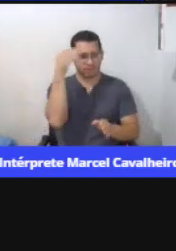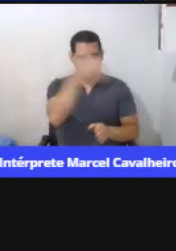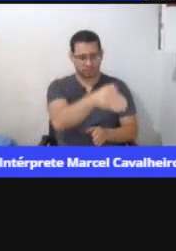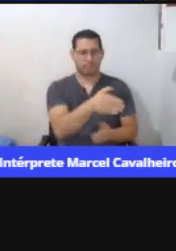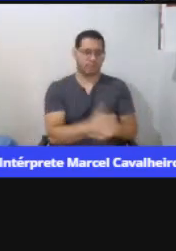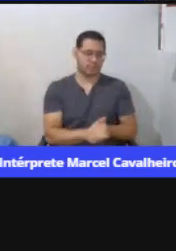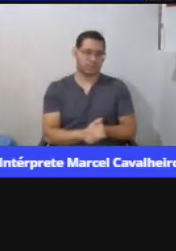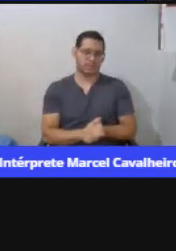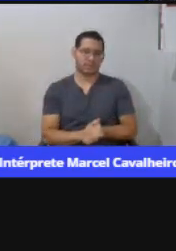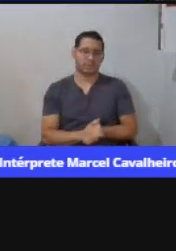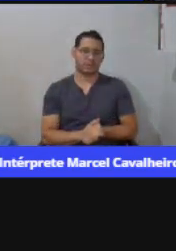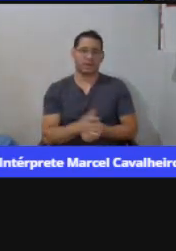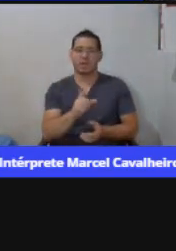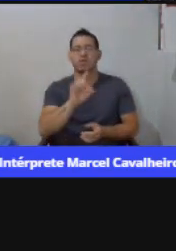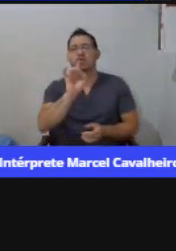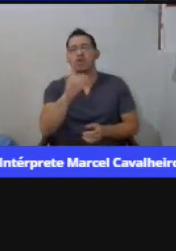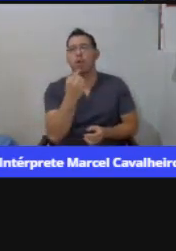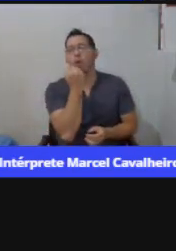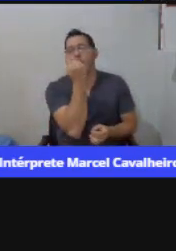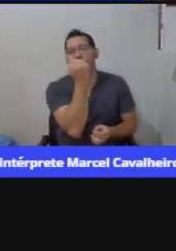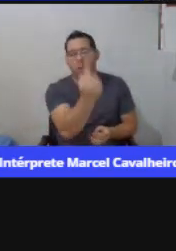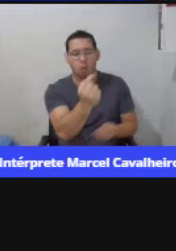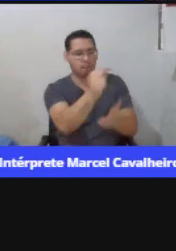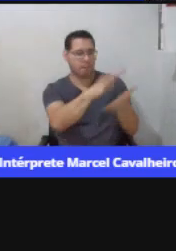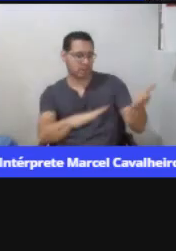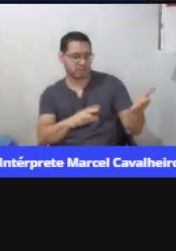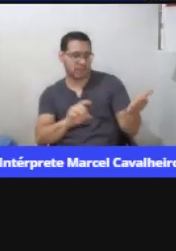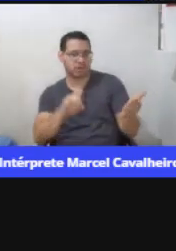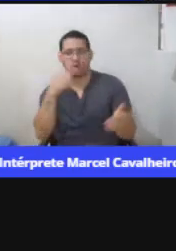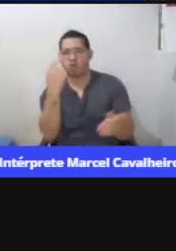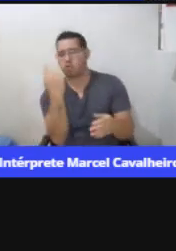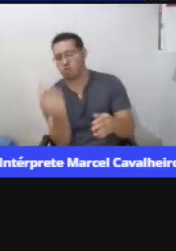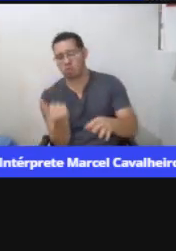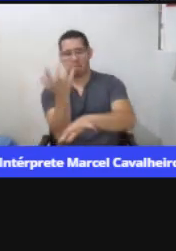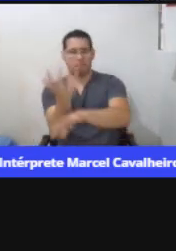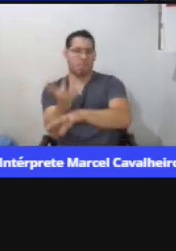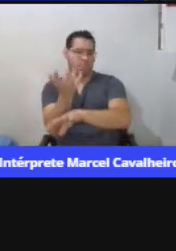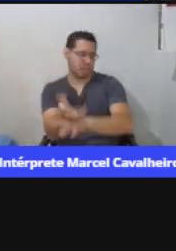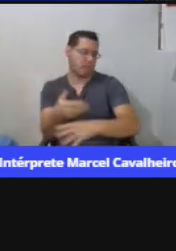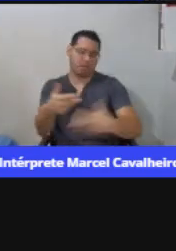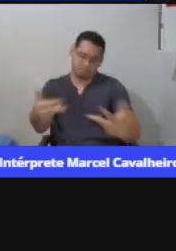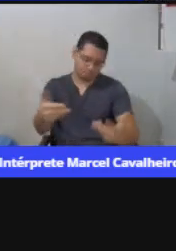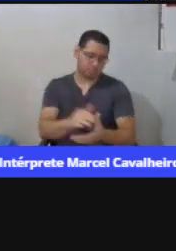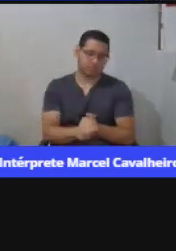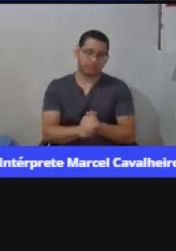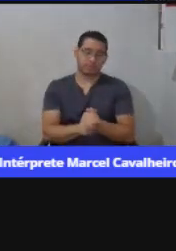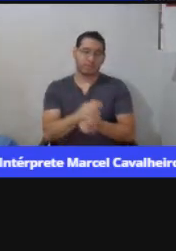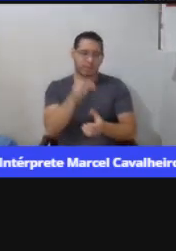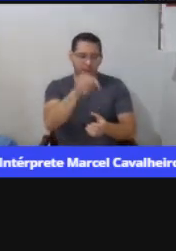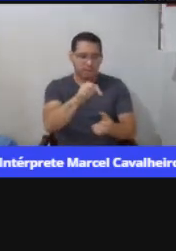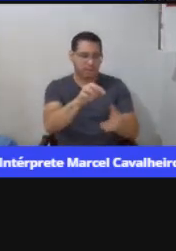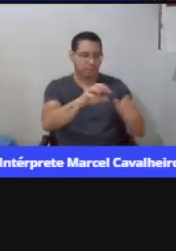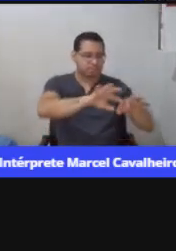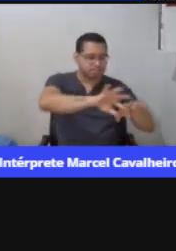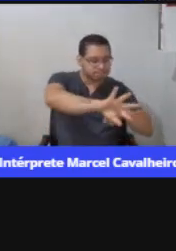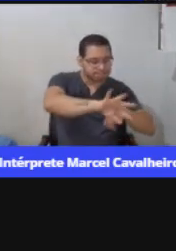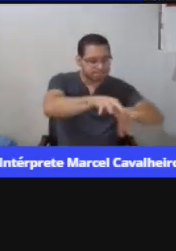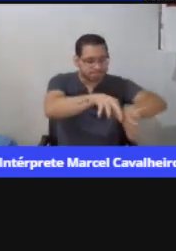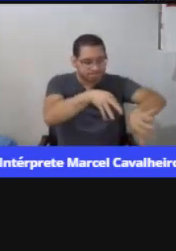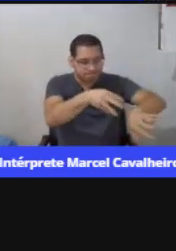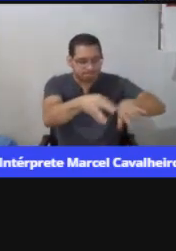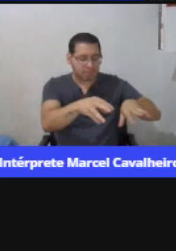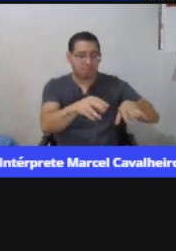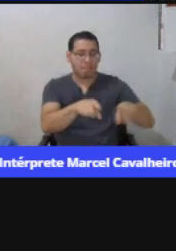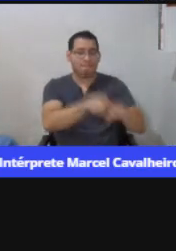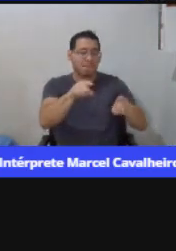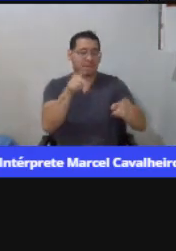determinada atividade ou determinado conteúdo. Então, esse desmembramento das habilidades faz com que a gente consiga